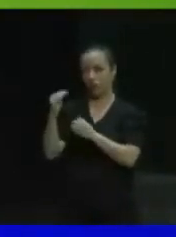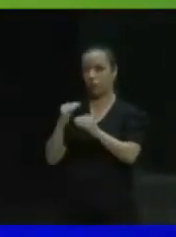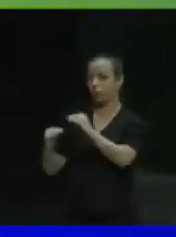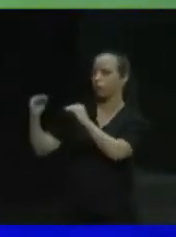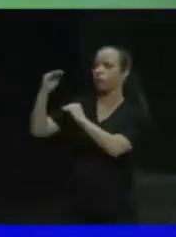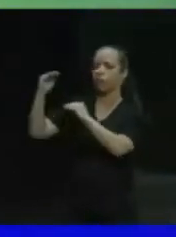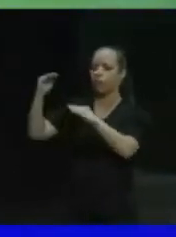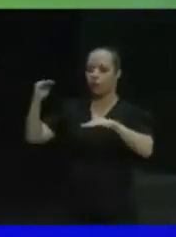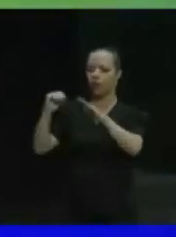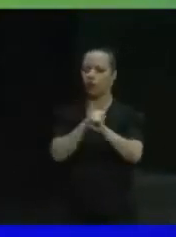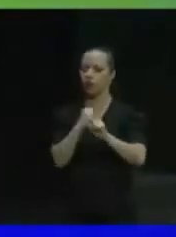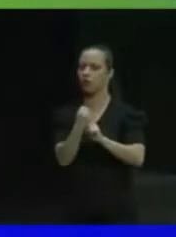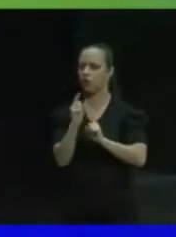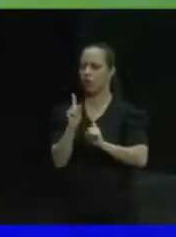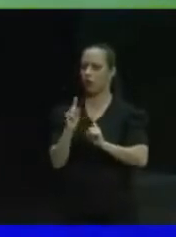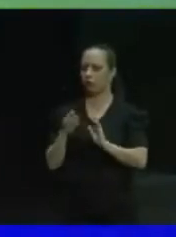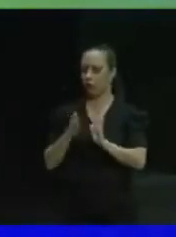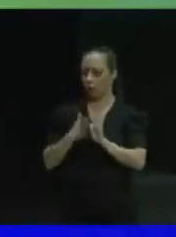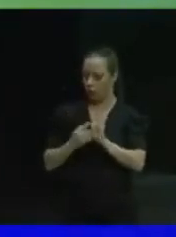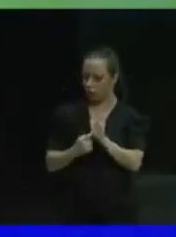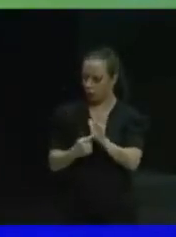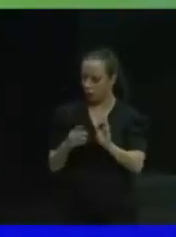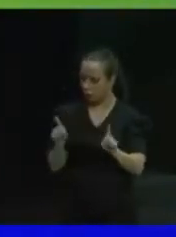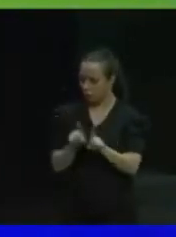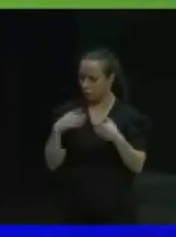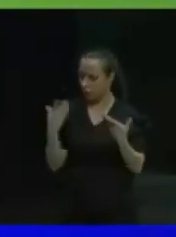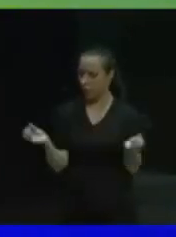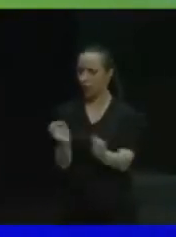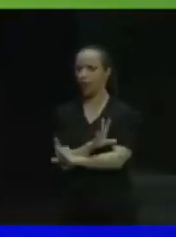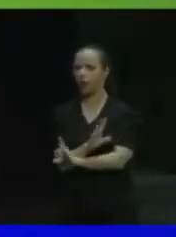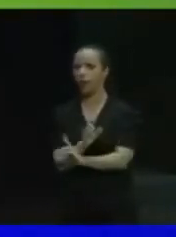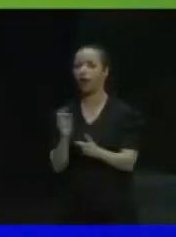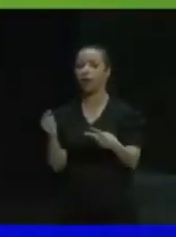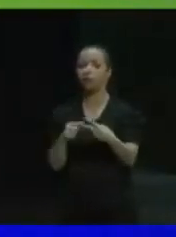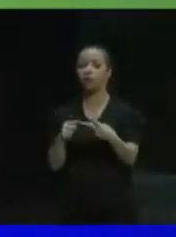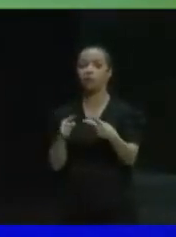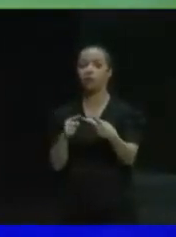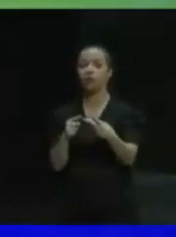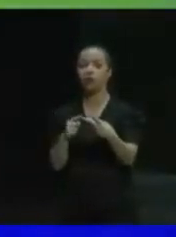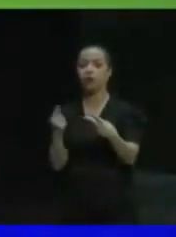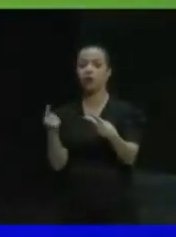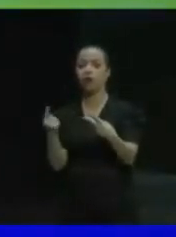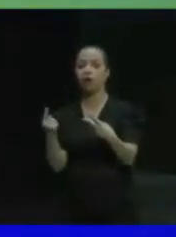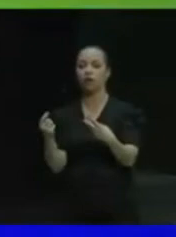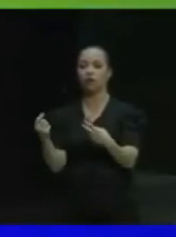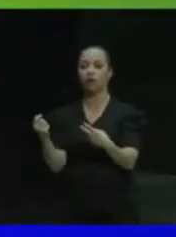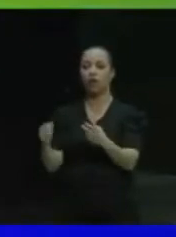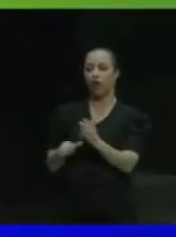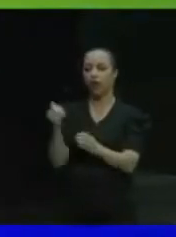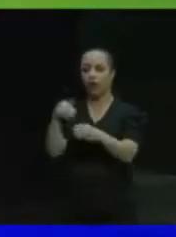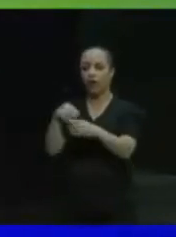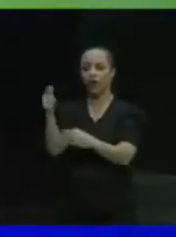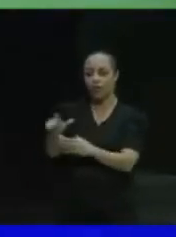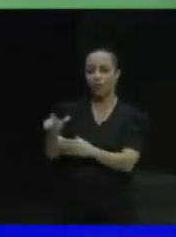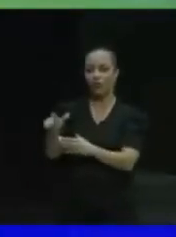comum. Proponho também o fim da reeleição para cargos no Poder Executivo.